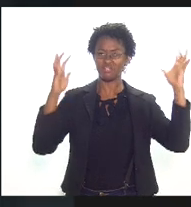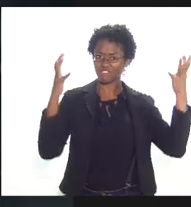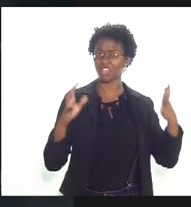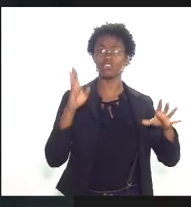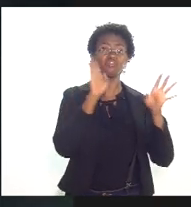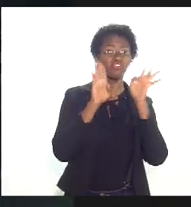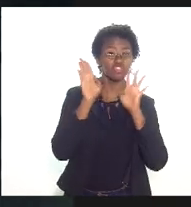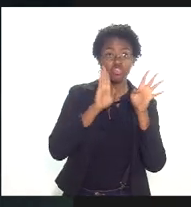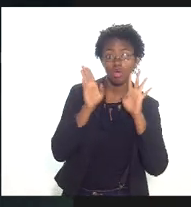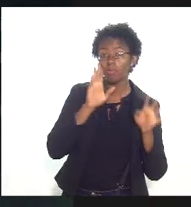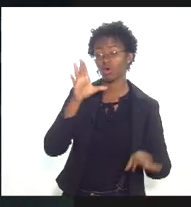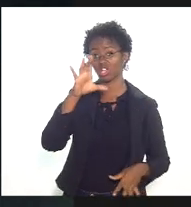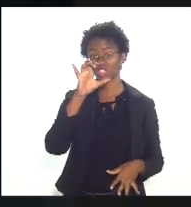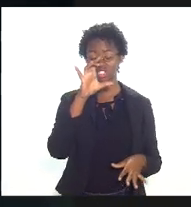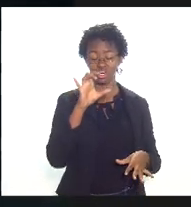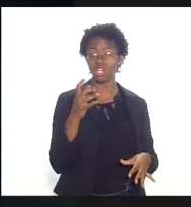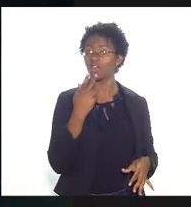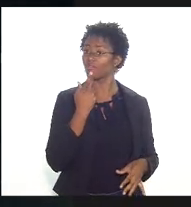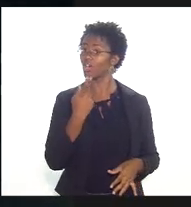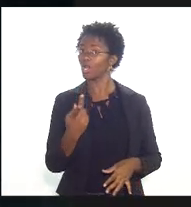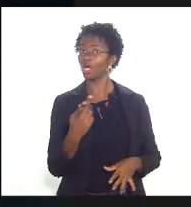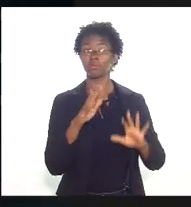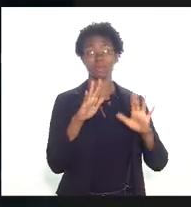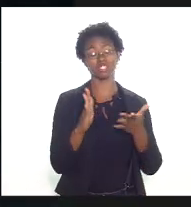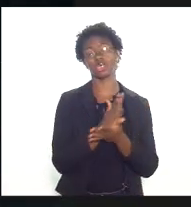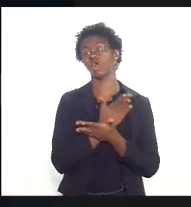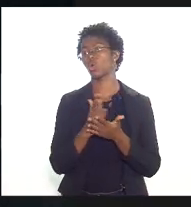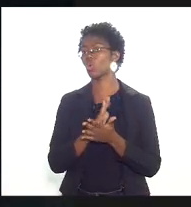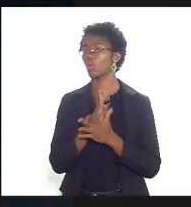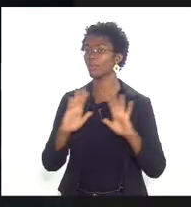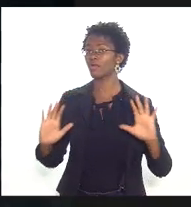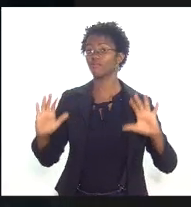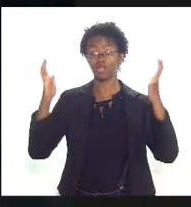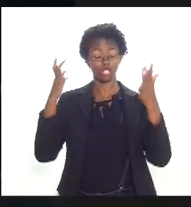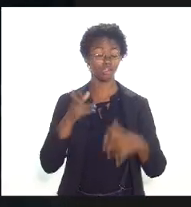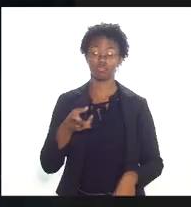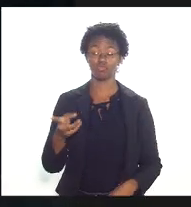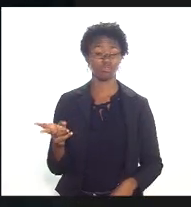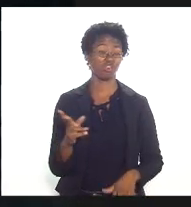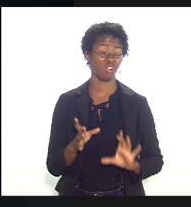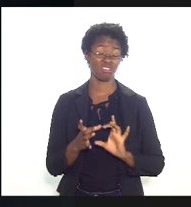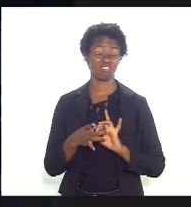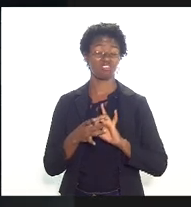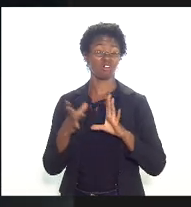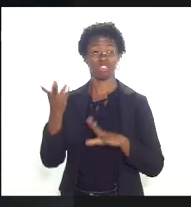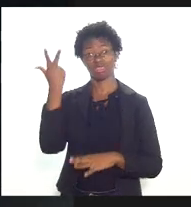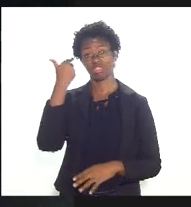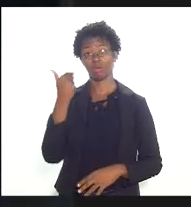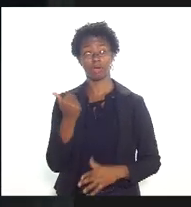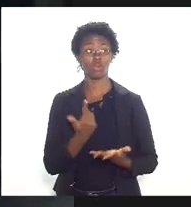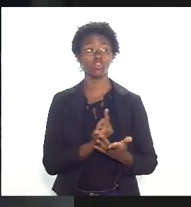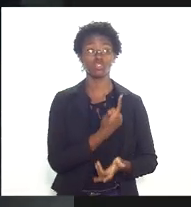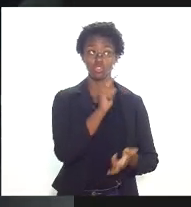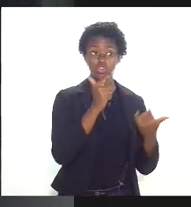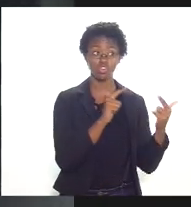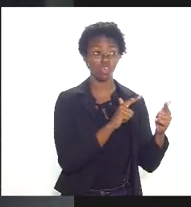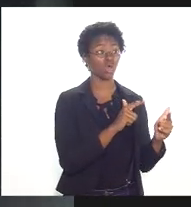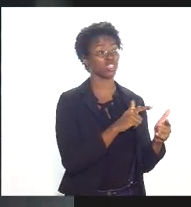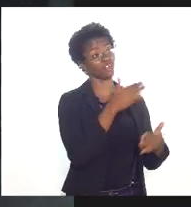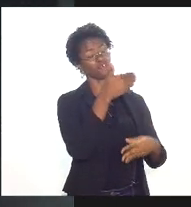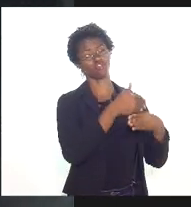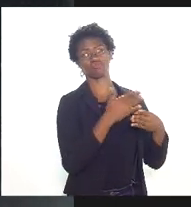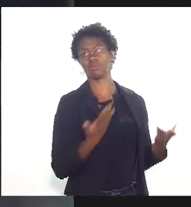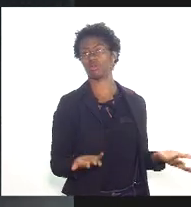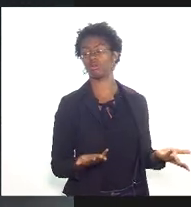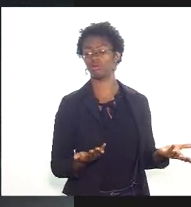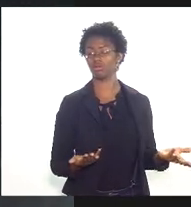de rede social e por que que algumas festas eles ficaram não funcionário e outras funcional Marta